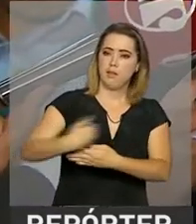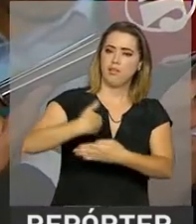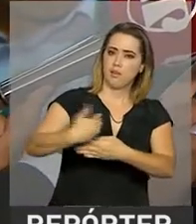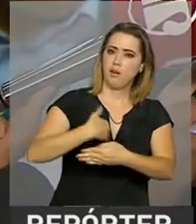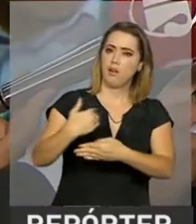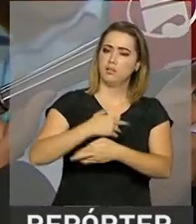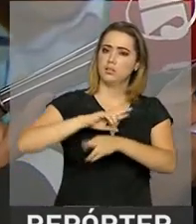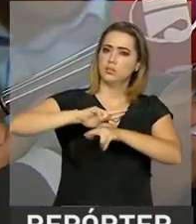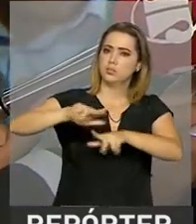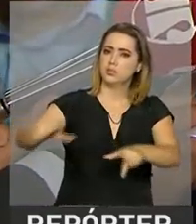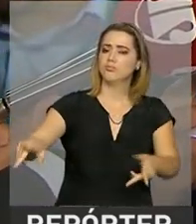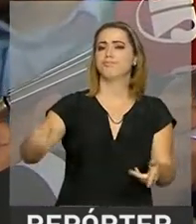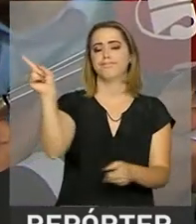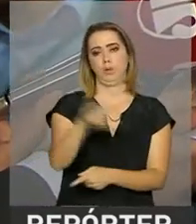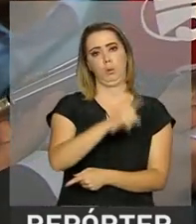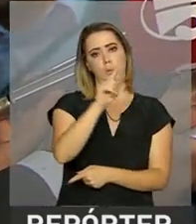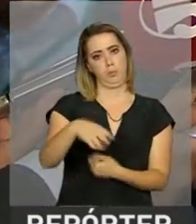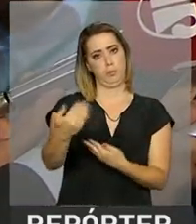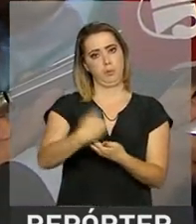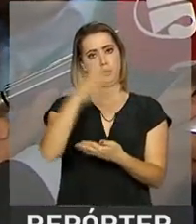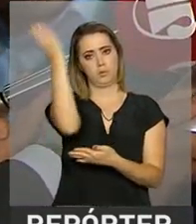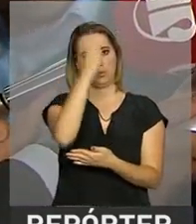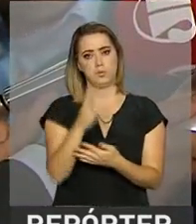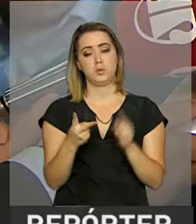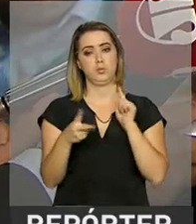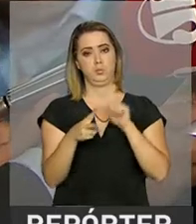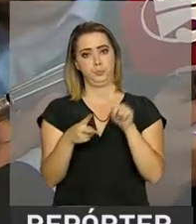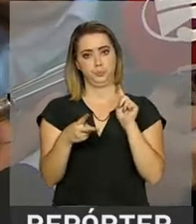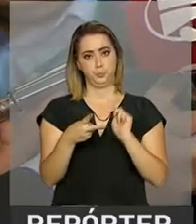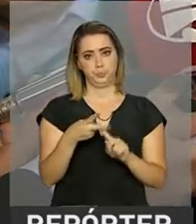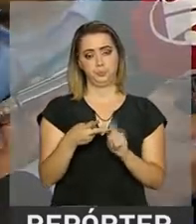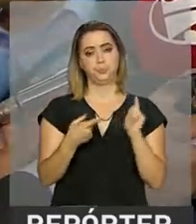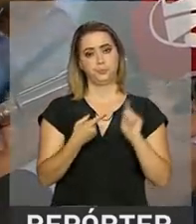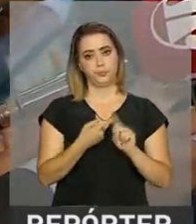operações nessas capitais, inicialmente, têm 2 finalidades,